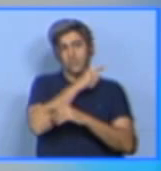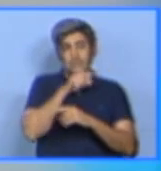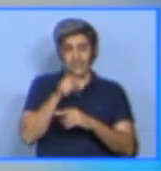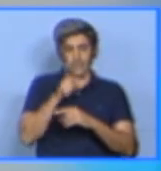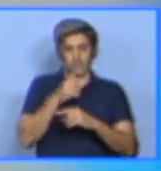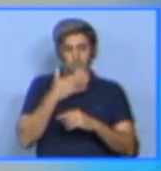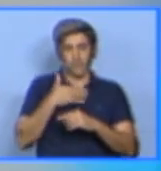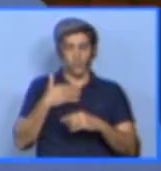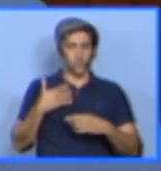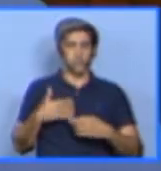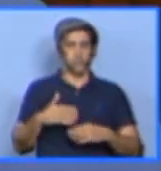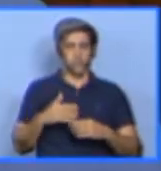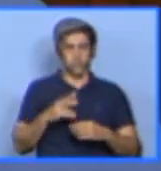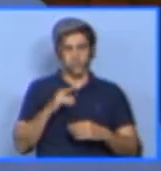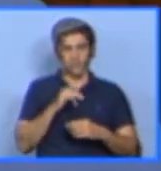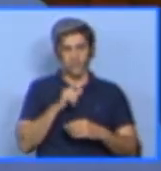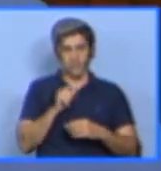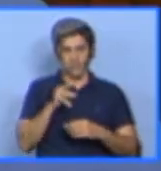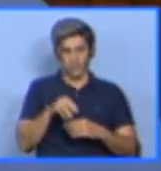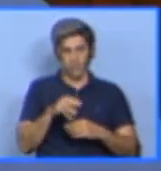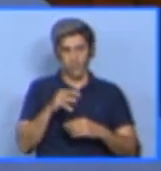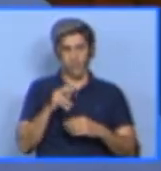isso, só o facto da Virgem ter